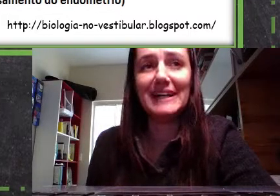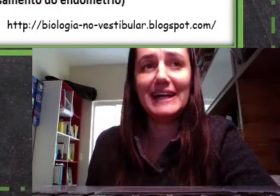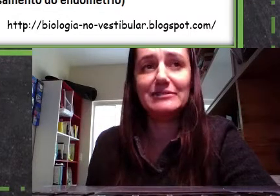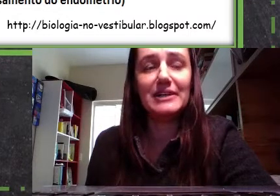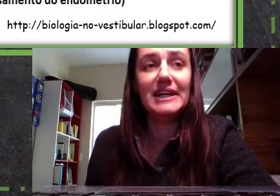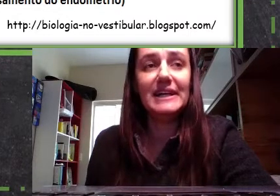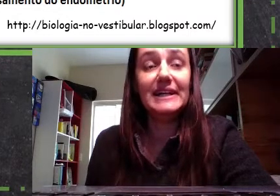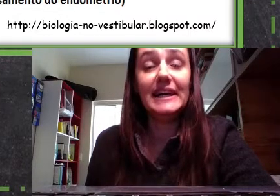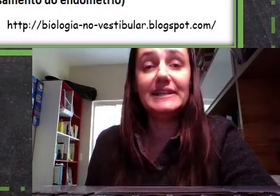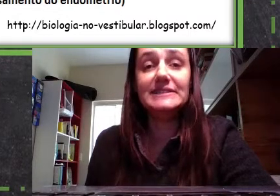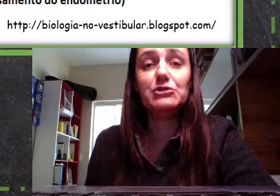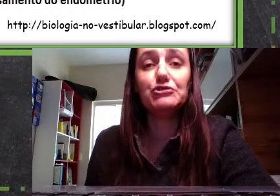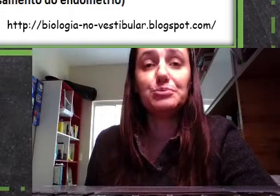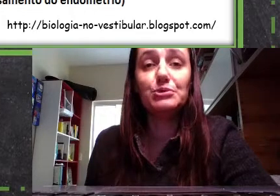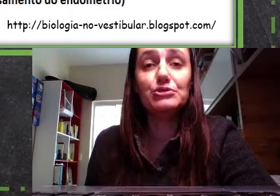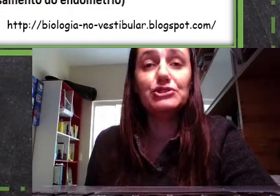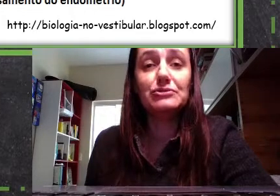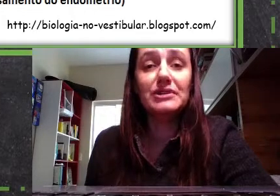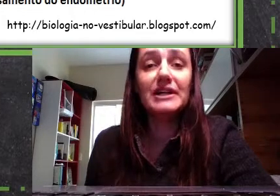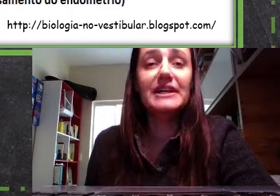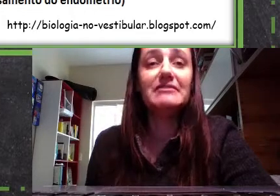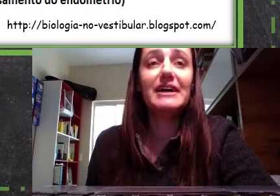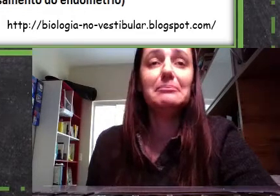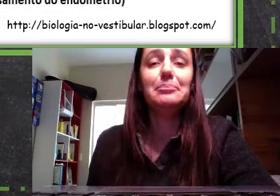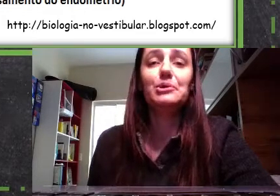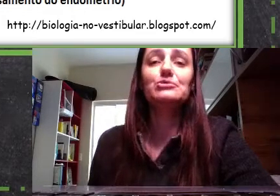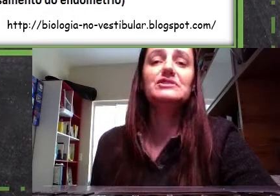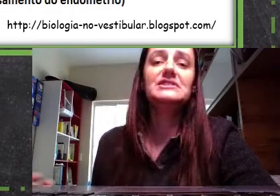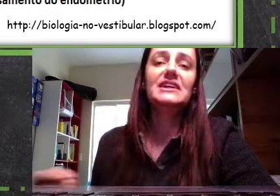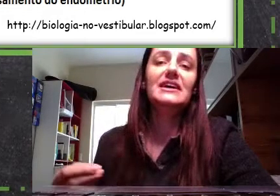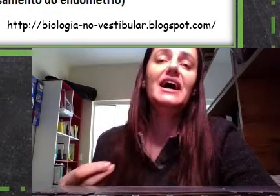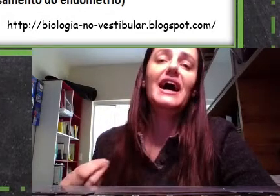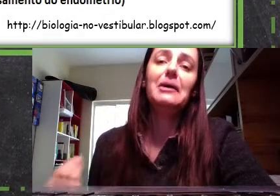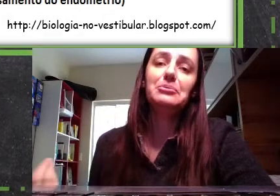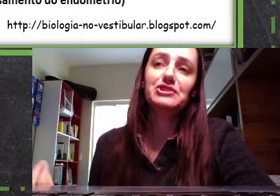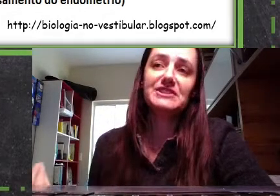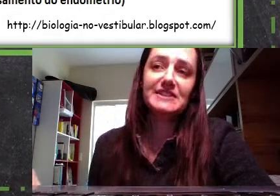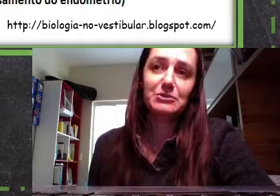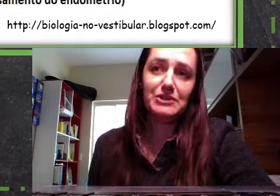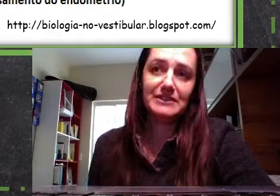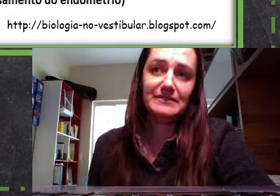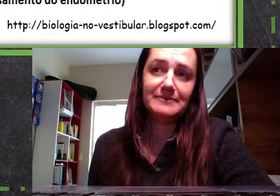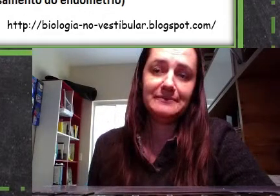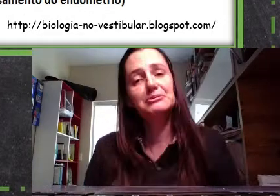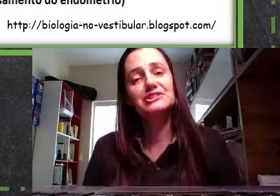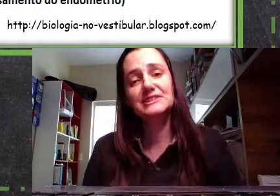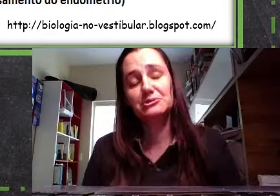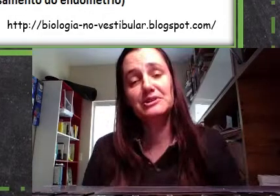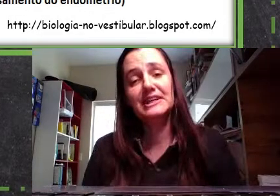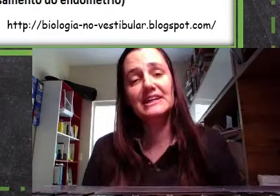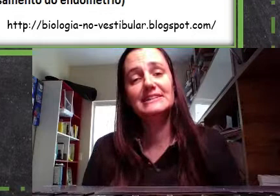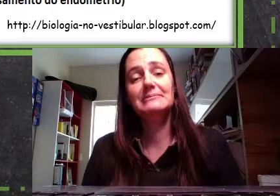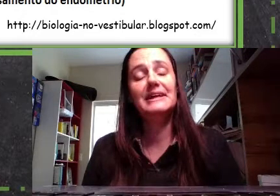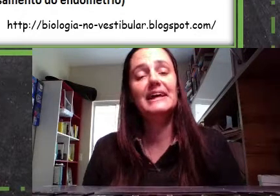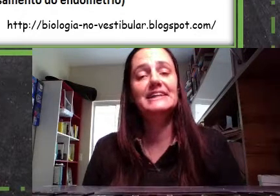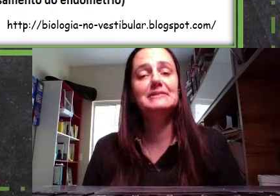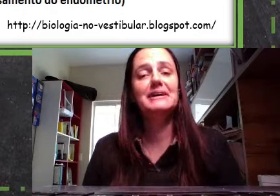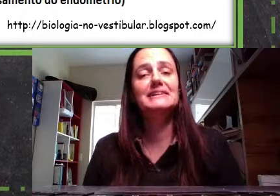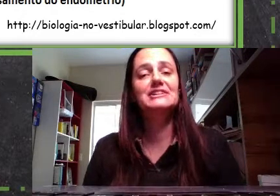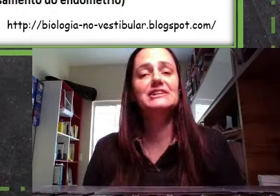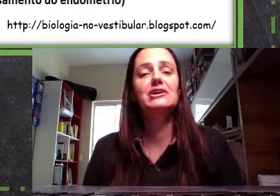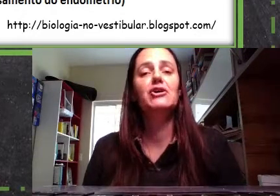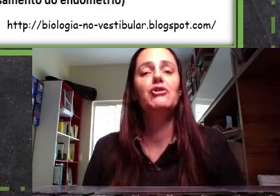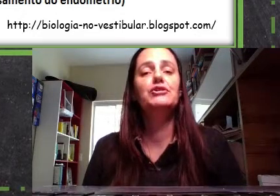pouco amarelado. E é esse corpo lúteo que vai produzir a progesterona. E a progesterona, ela